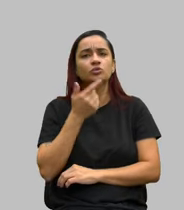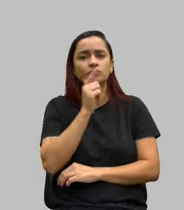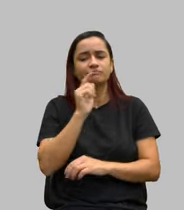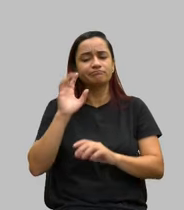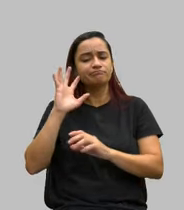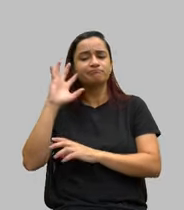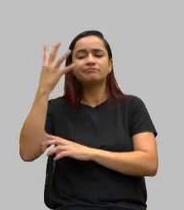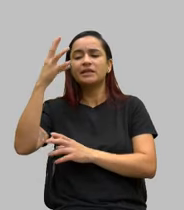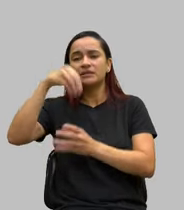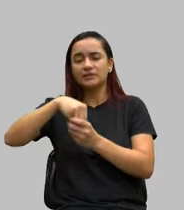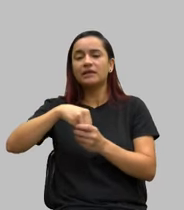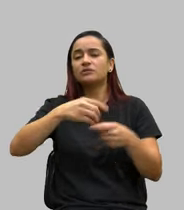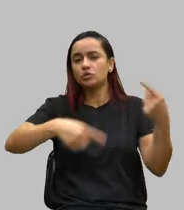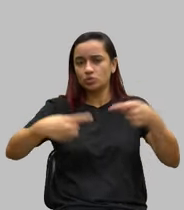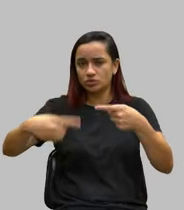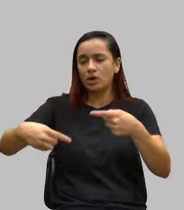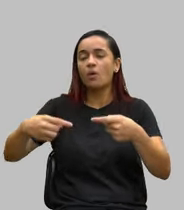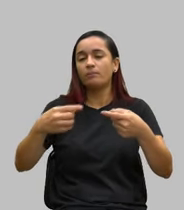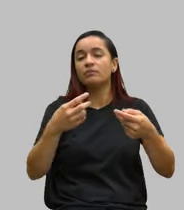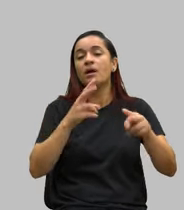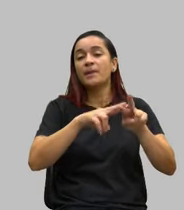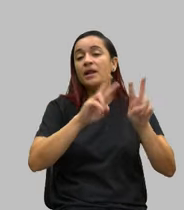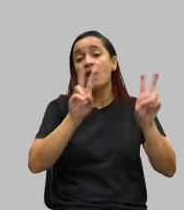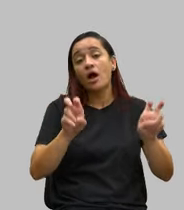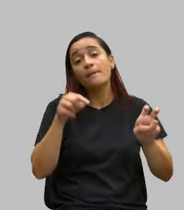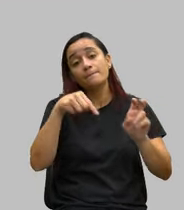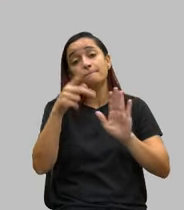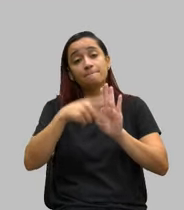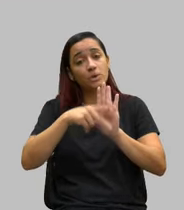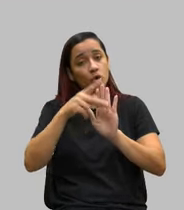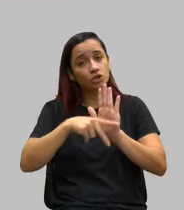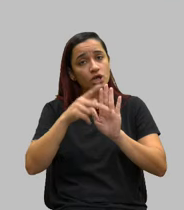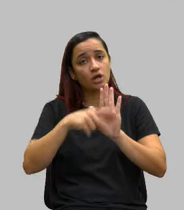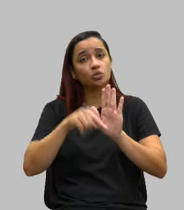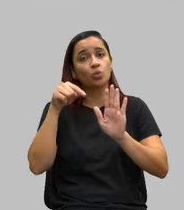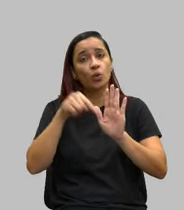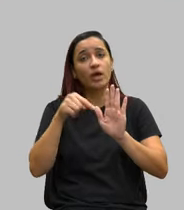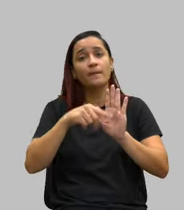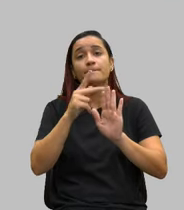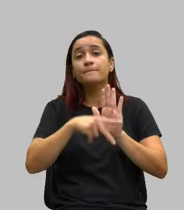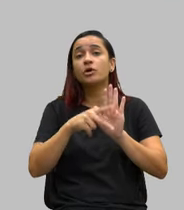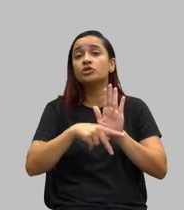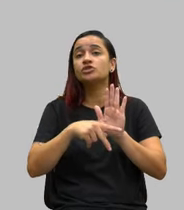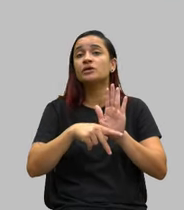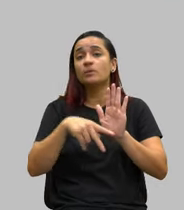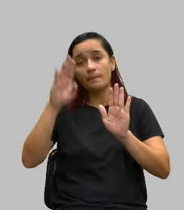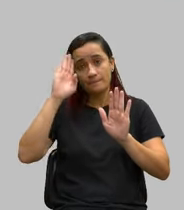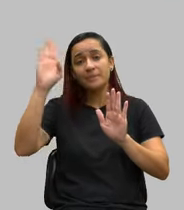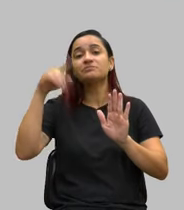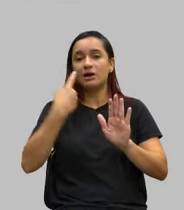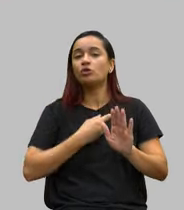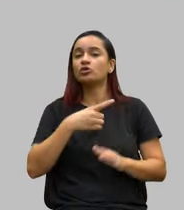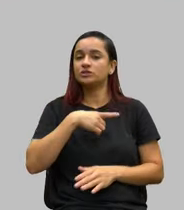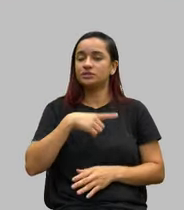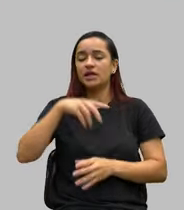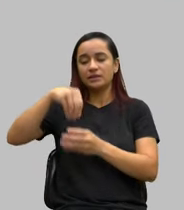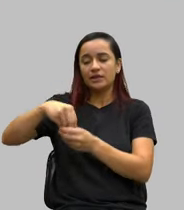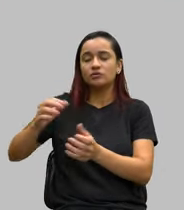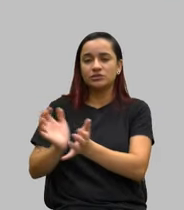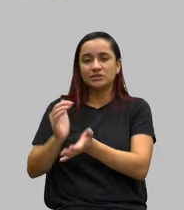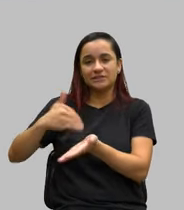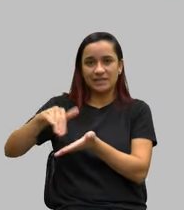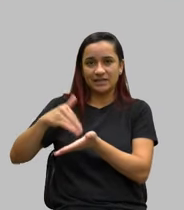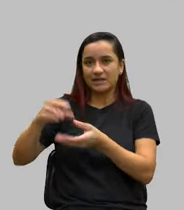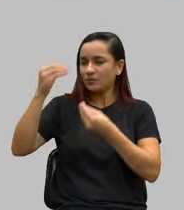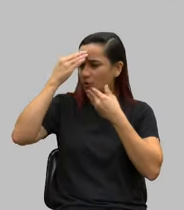e o senhor pode ter certeza que é um projeto que é um projeto e e e um dos projetos principais que nós temos aqui na secretaria e obrigado pela pela